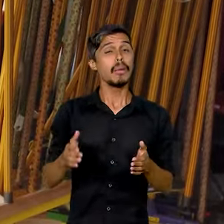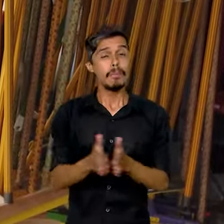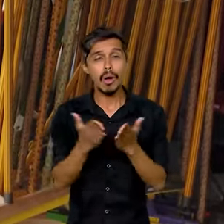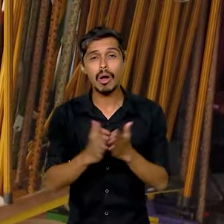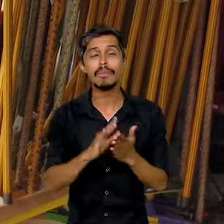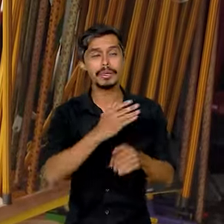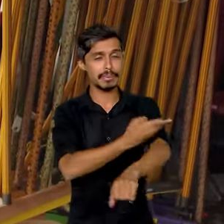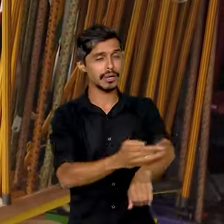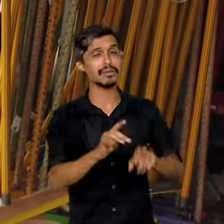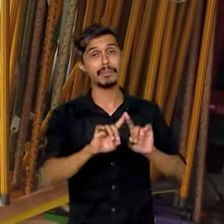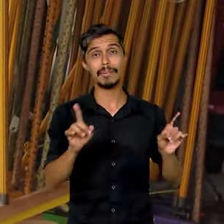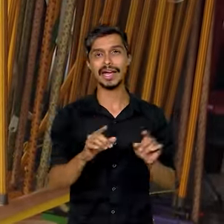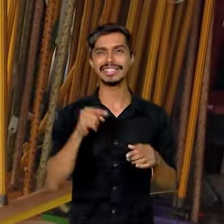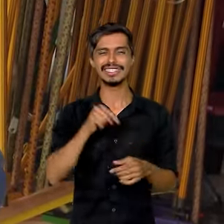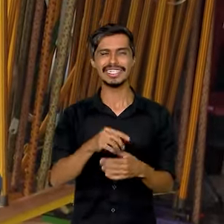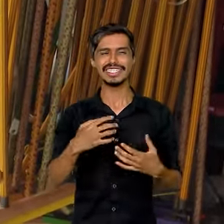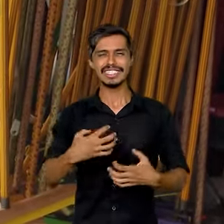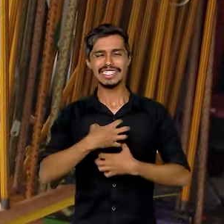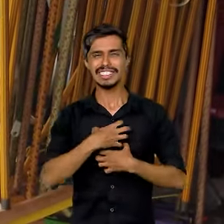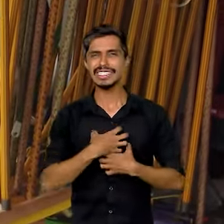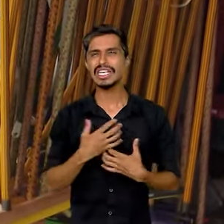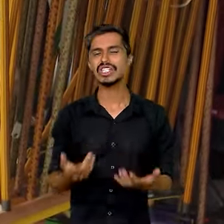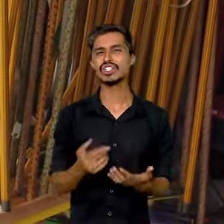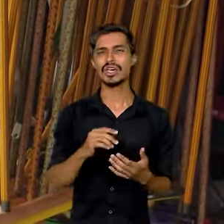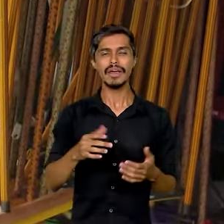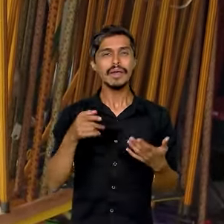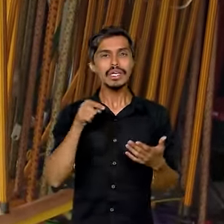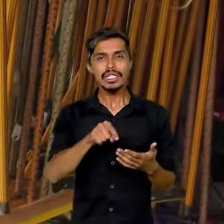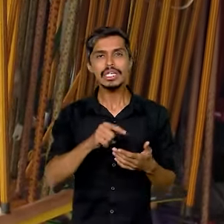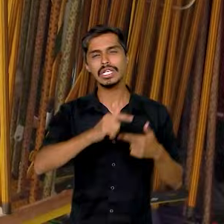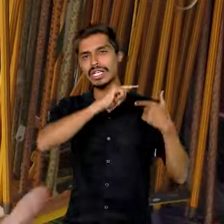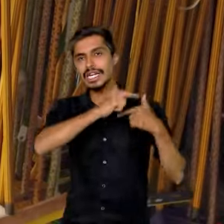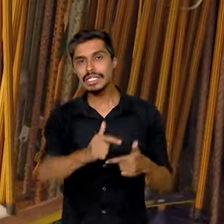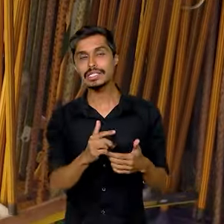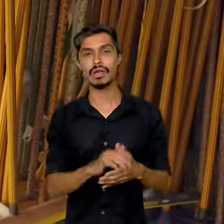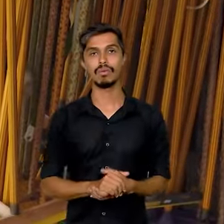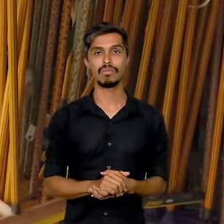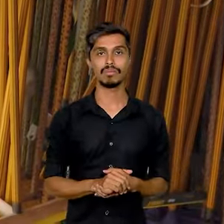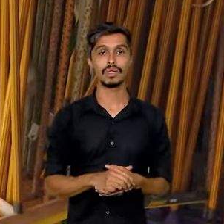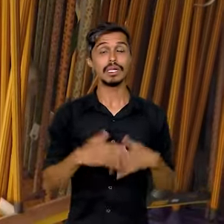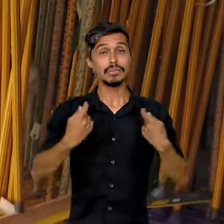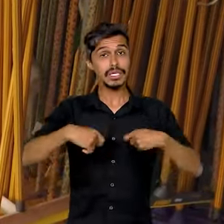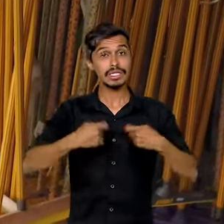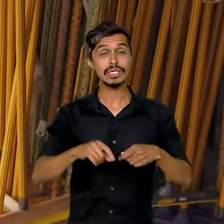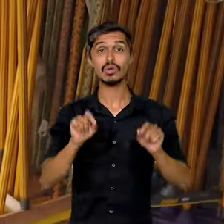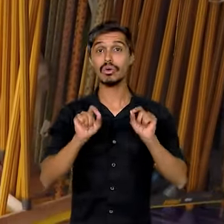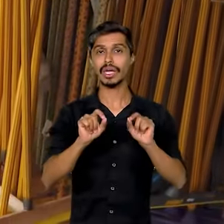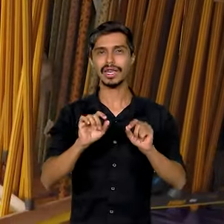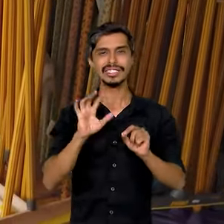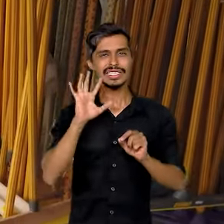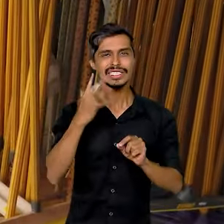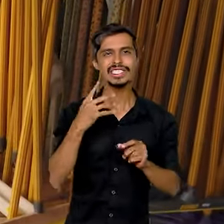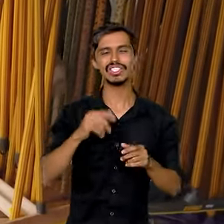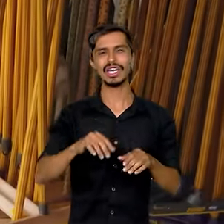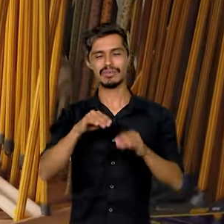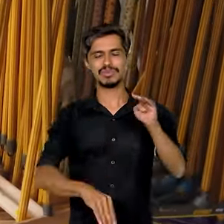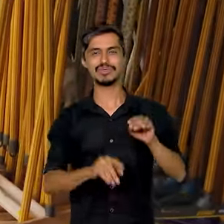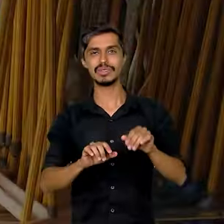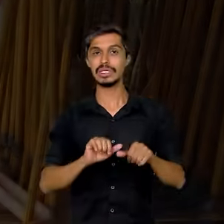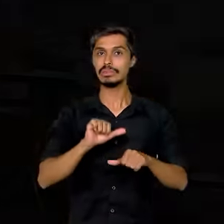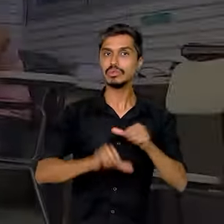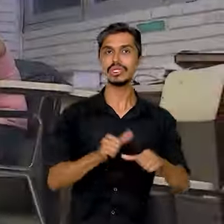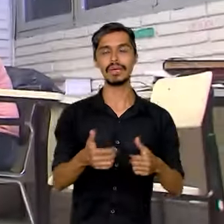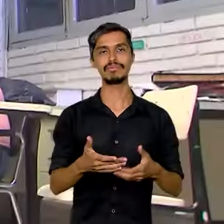falsa hierarquia do ser humano, ele impede uma solidariedade que seria fundamental para diminuir um pouco tanta